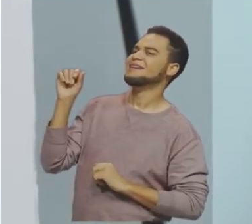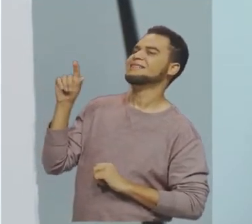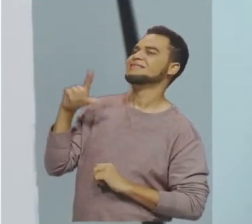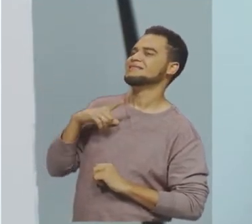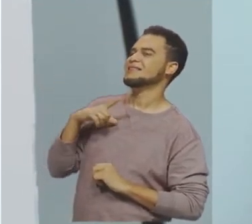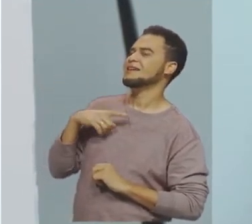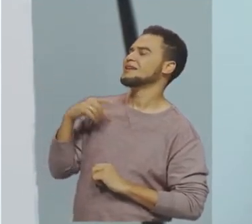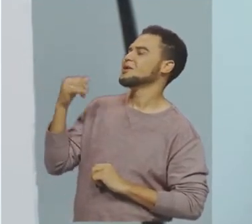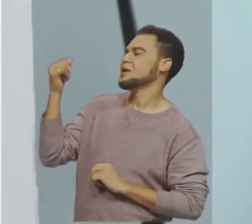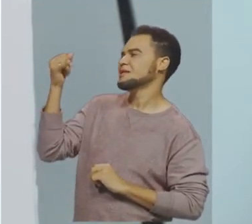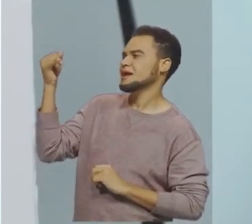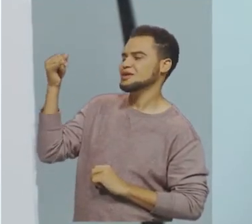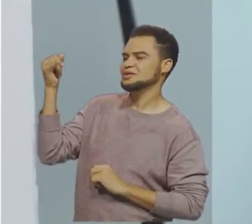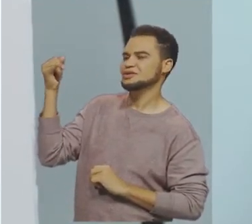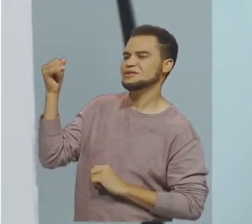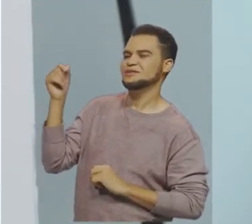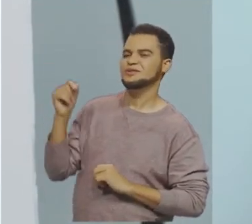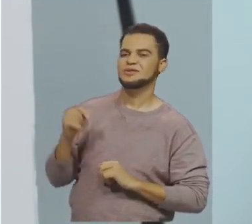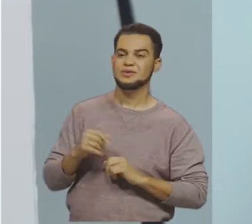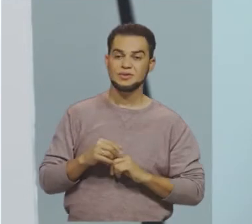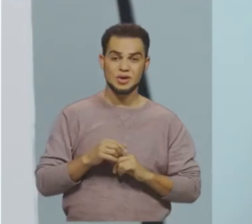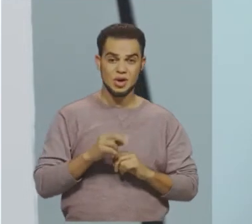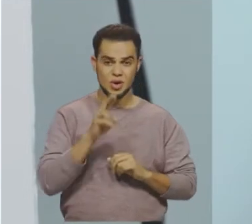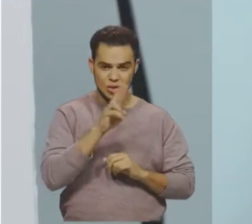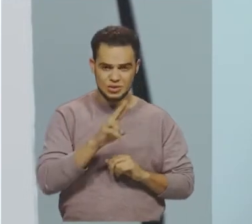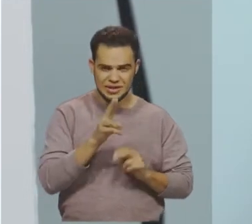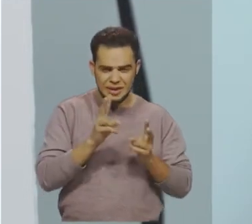Se eu usar a mesma medida, né?